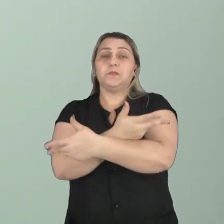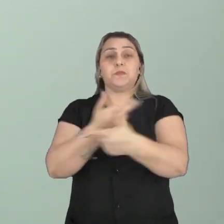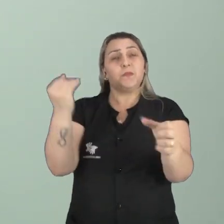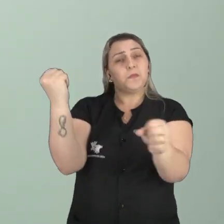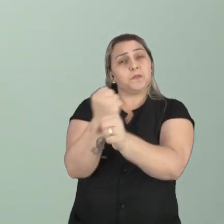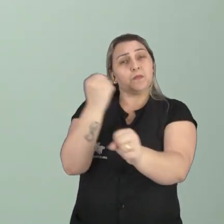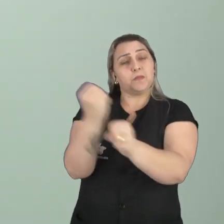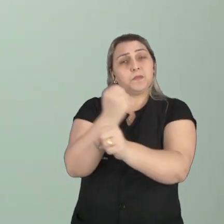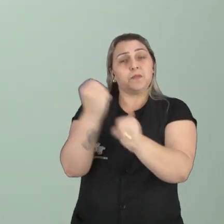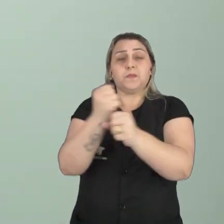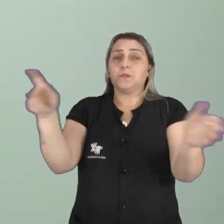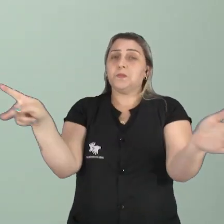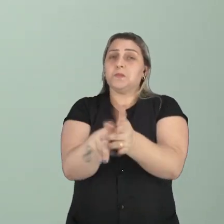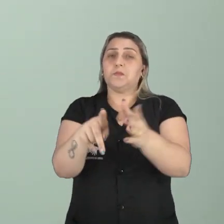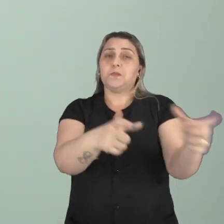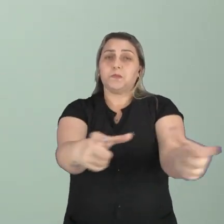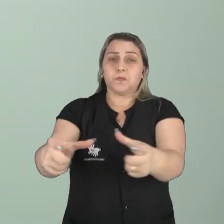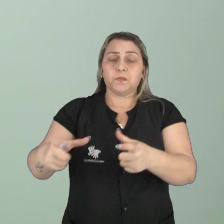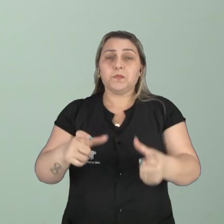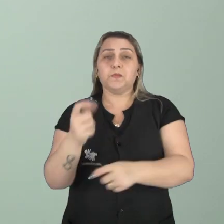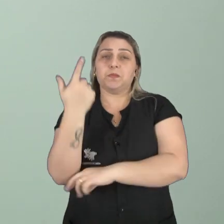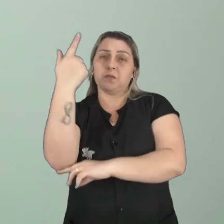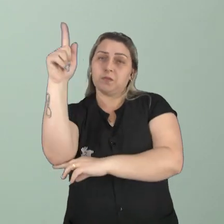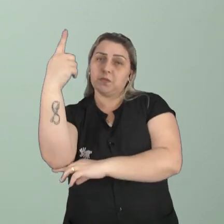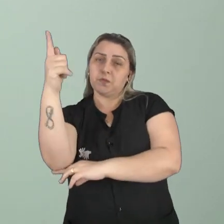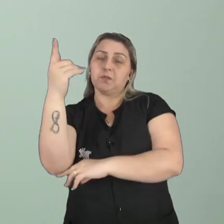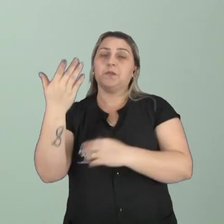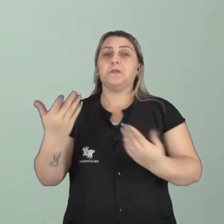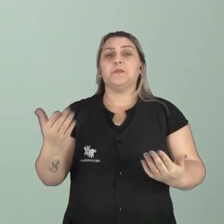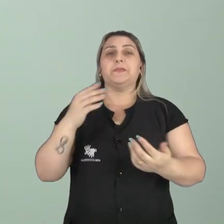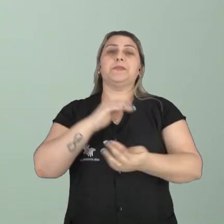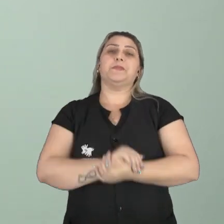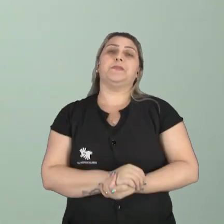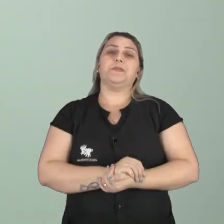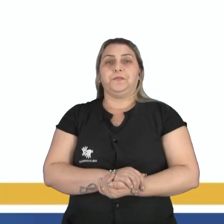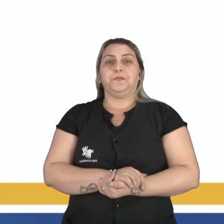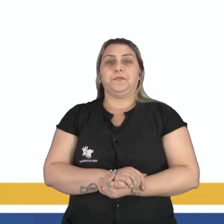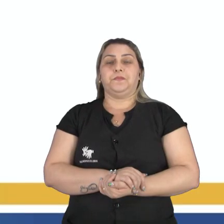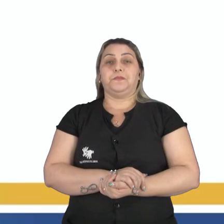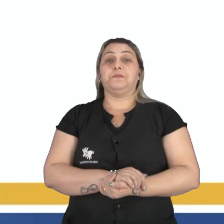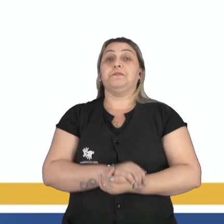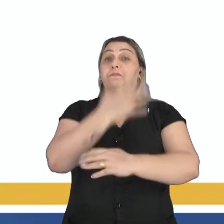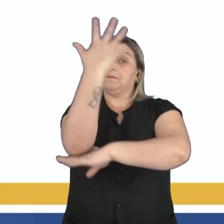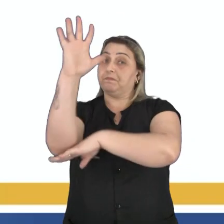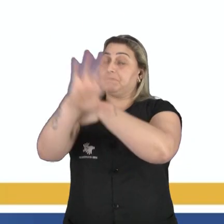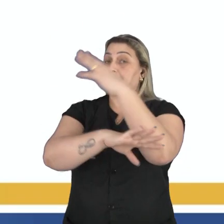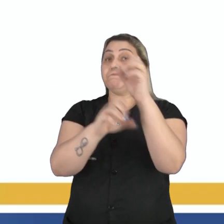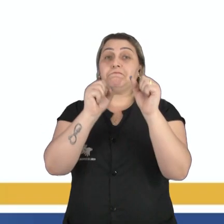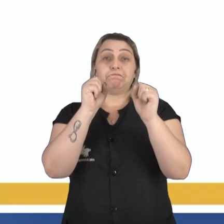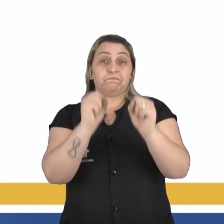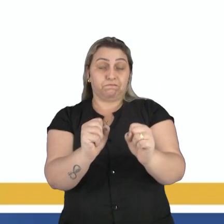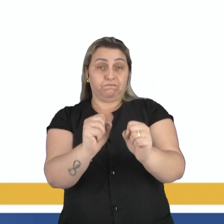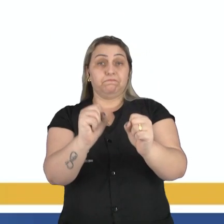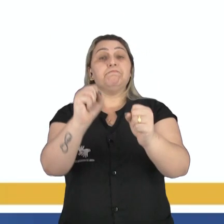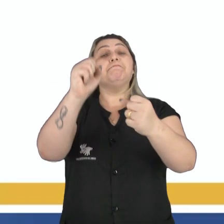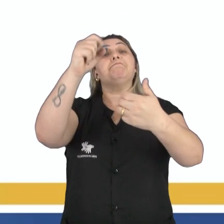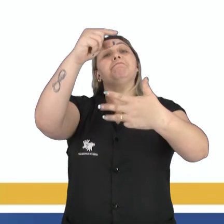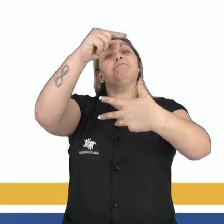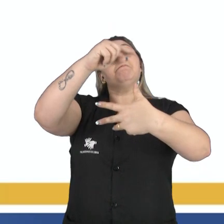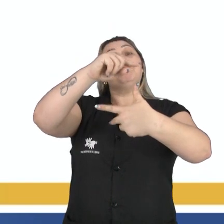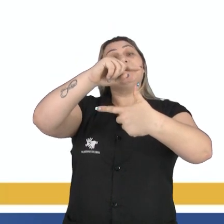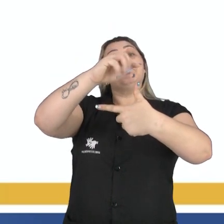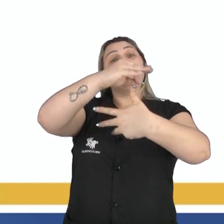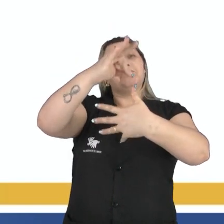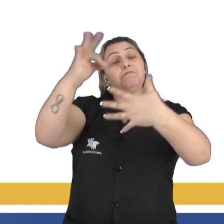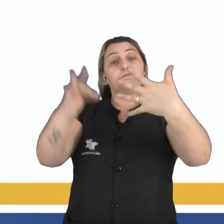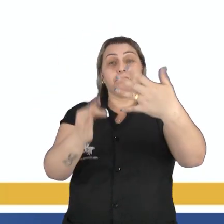de construir o próprio espaço geográfico, por sinal. Uma paisagem pode ser composta por